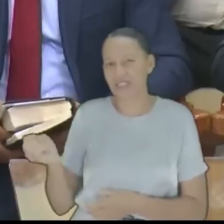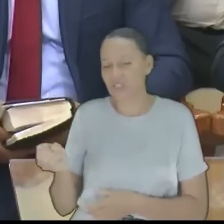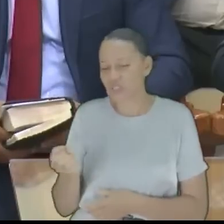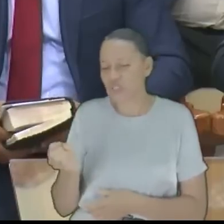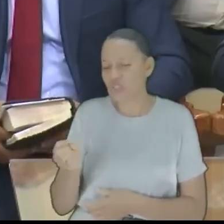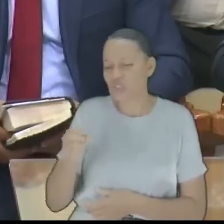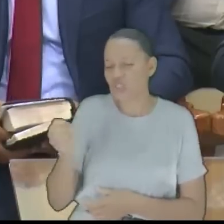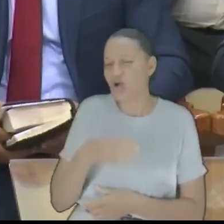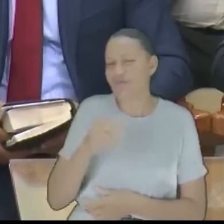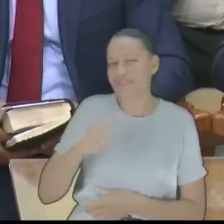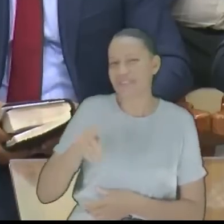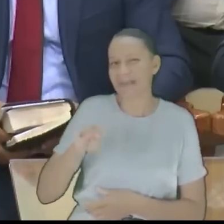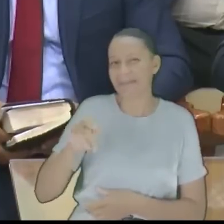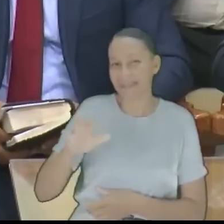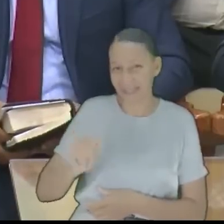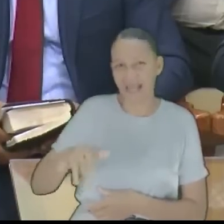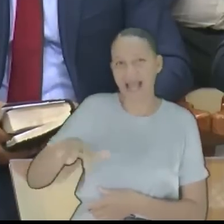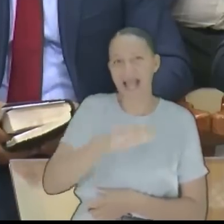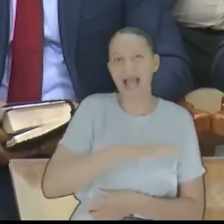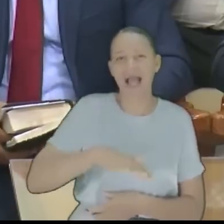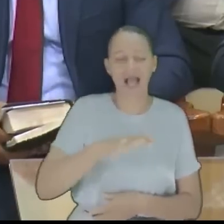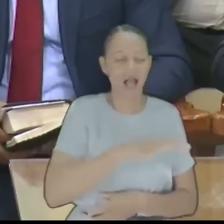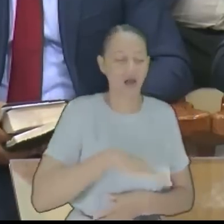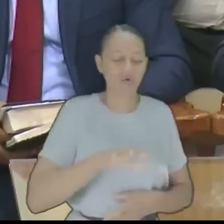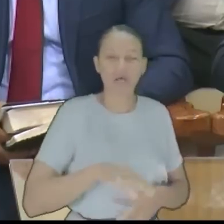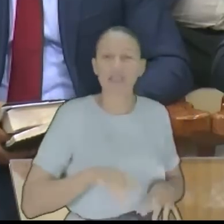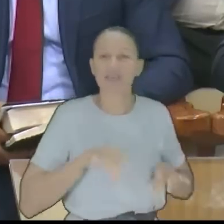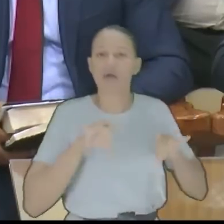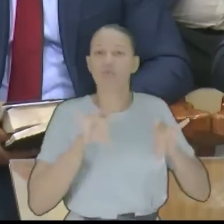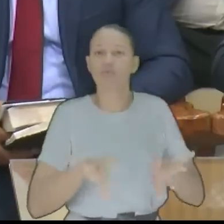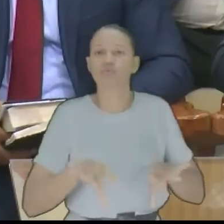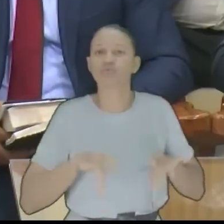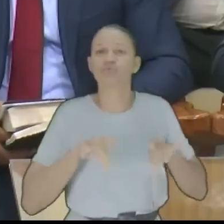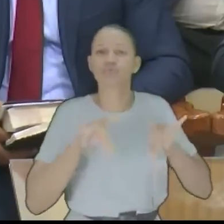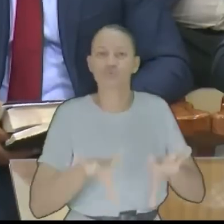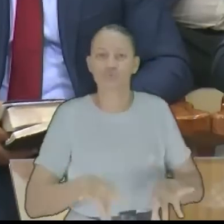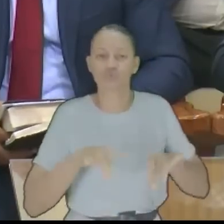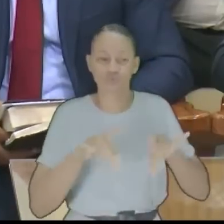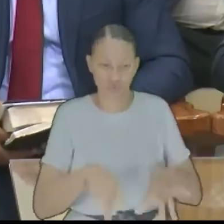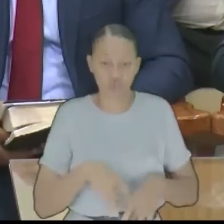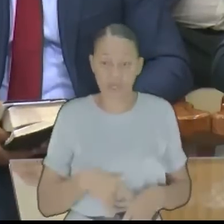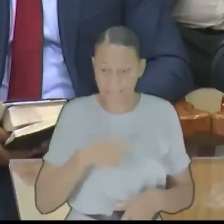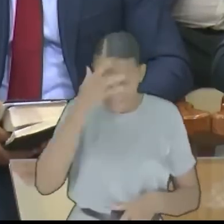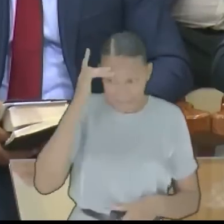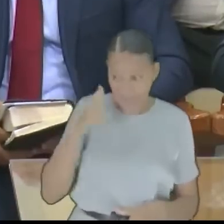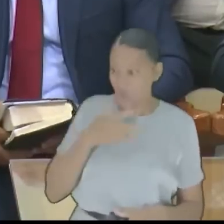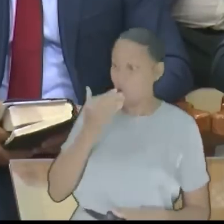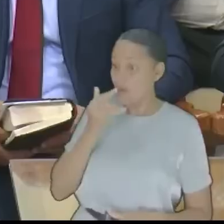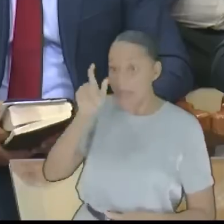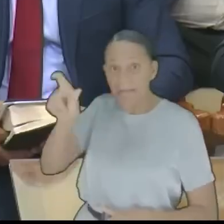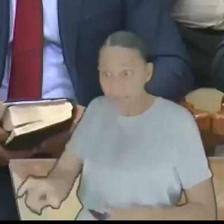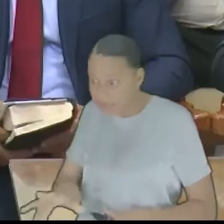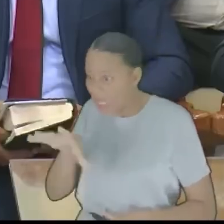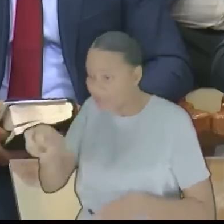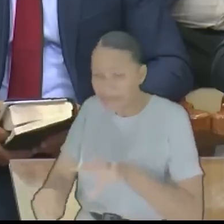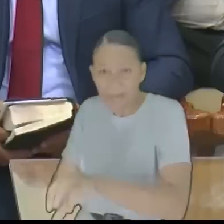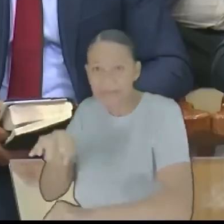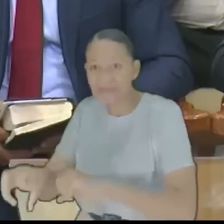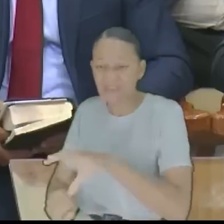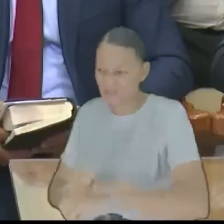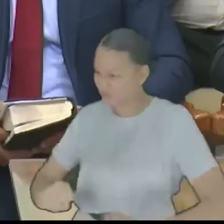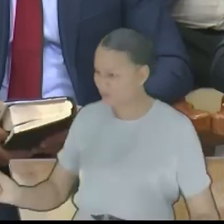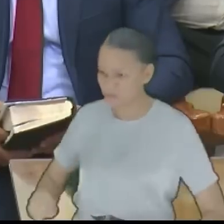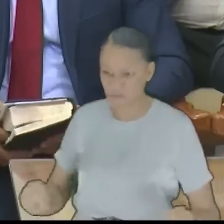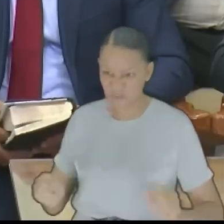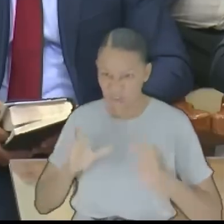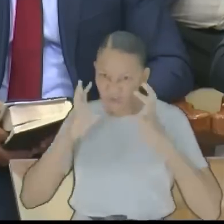Hébridas. É daquela região da Austrália, é daquela região daqueles canibais, é daquela região daquele povo feroz,